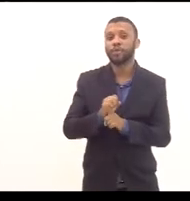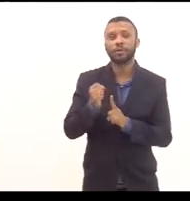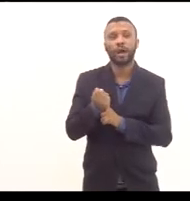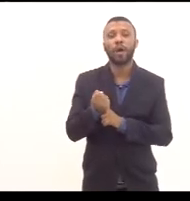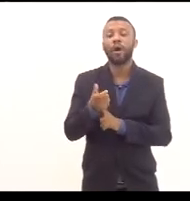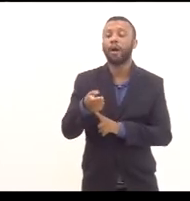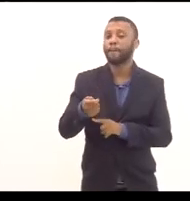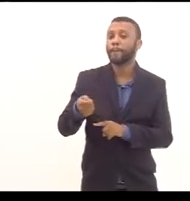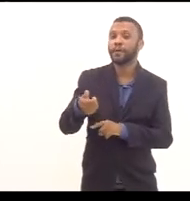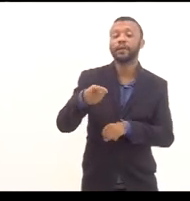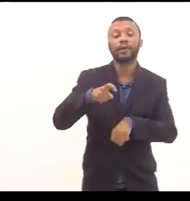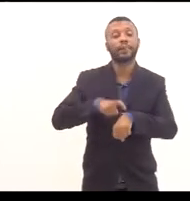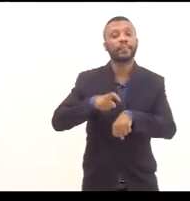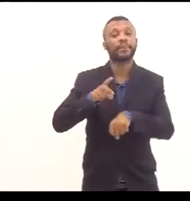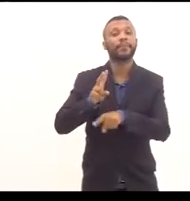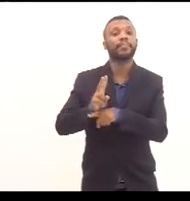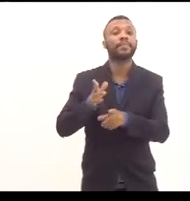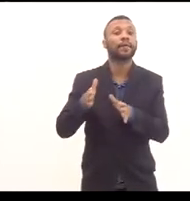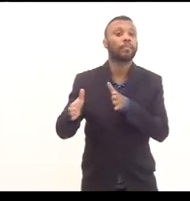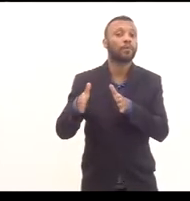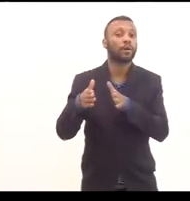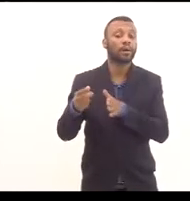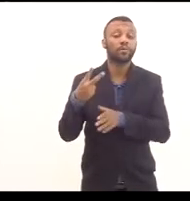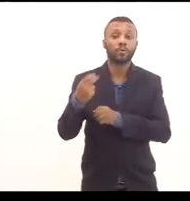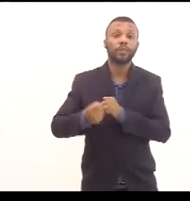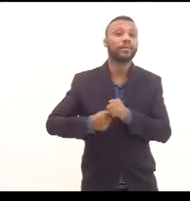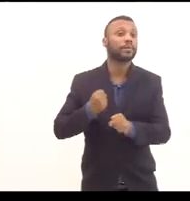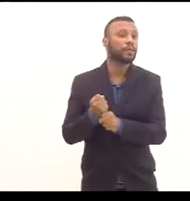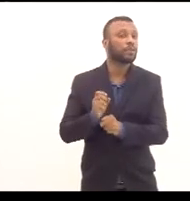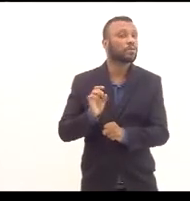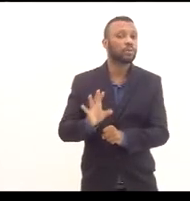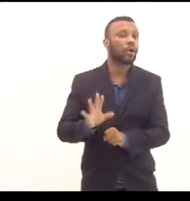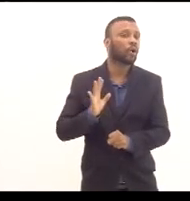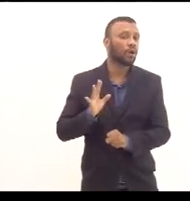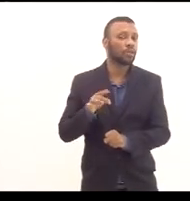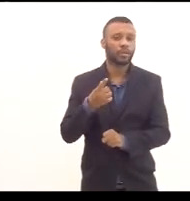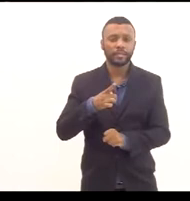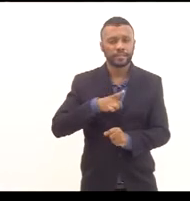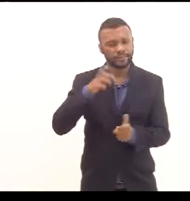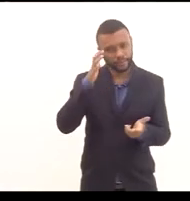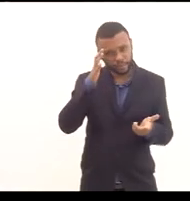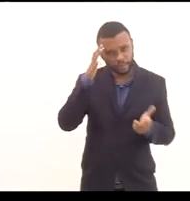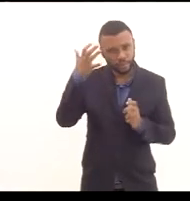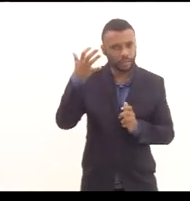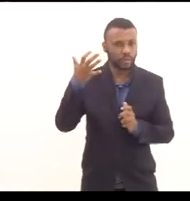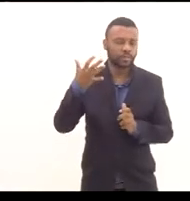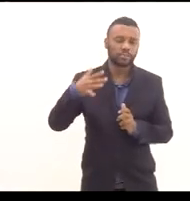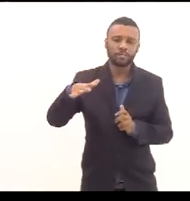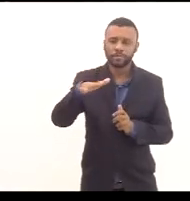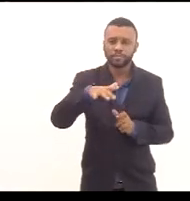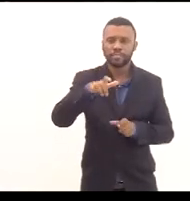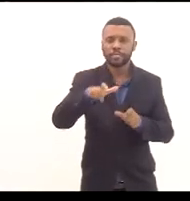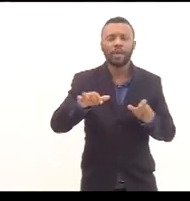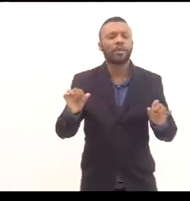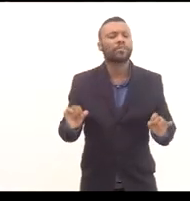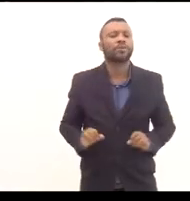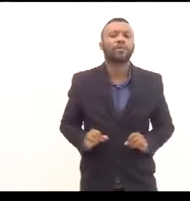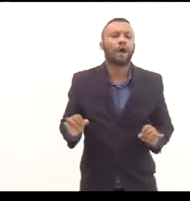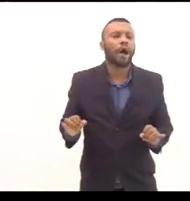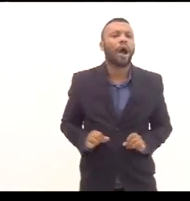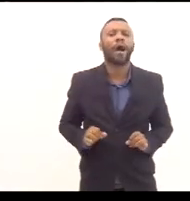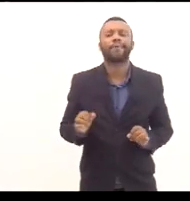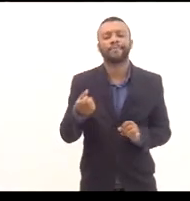e que pelo pela lei ele dura dois anos e a gente já teve situações a gente sofre aqui